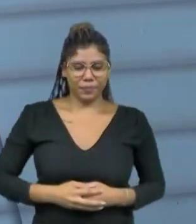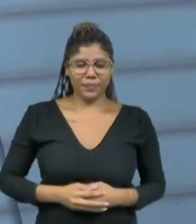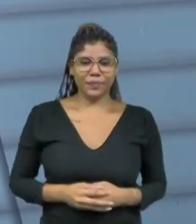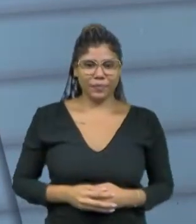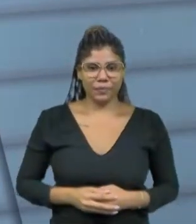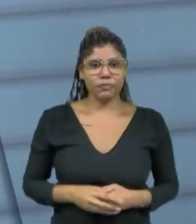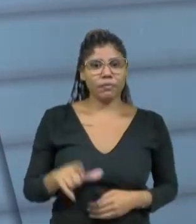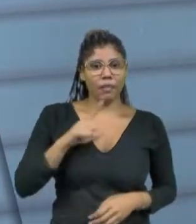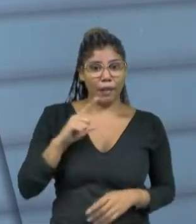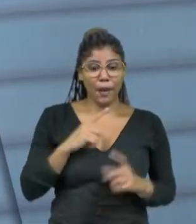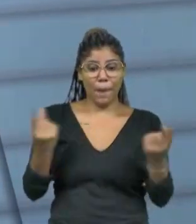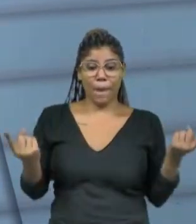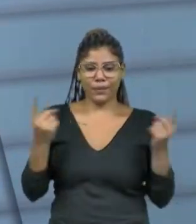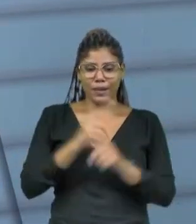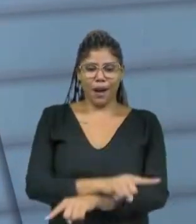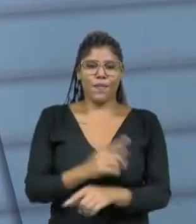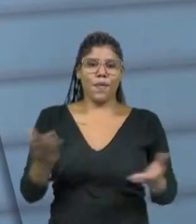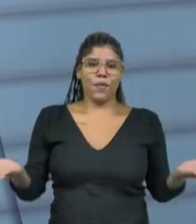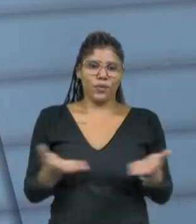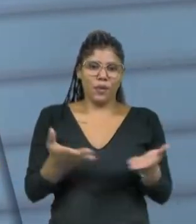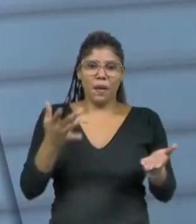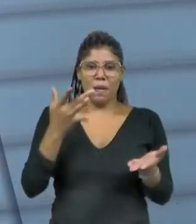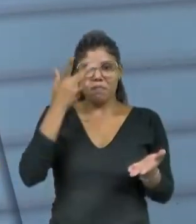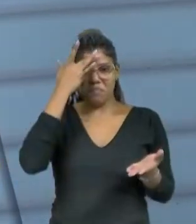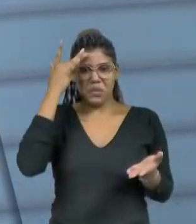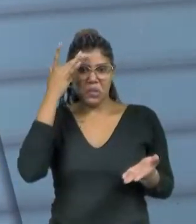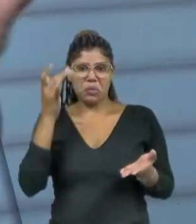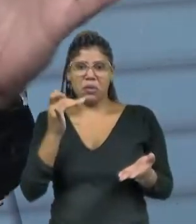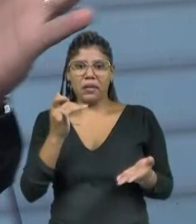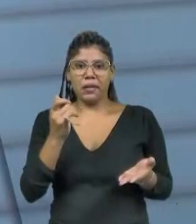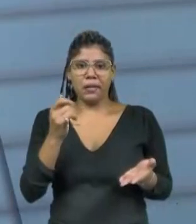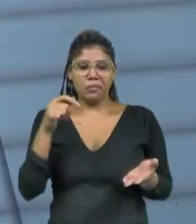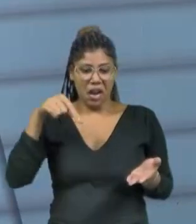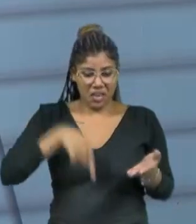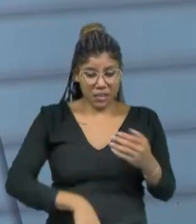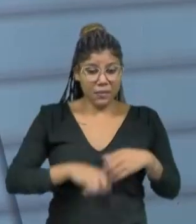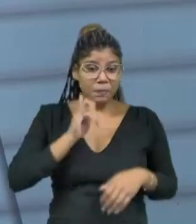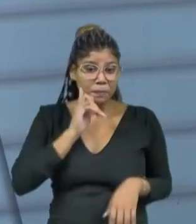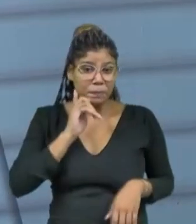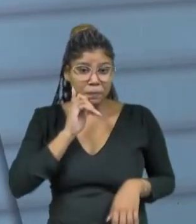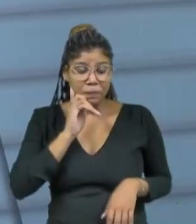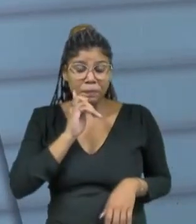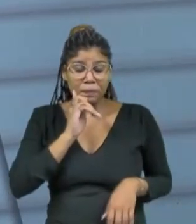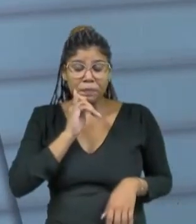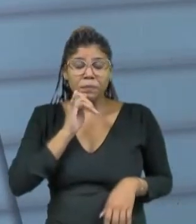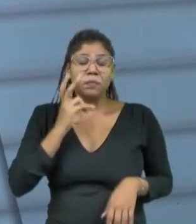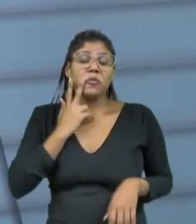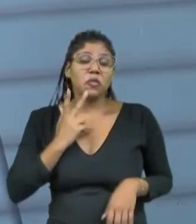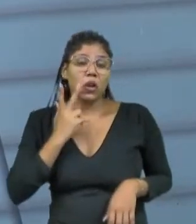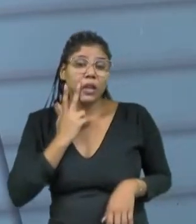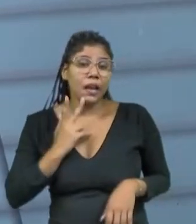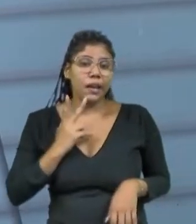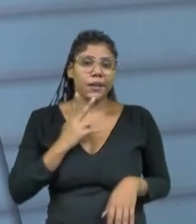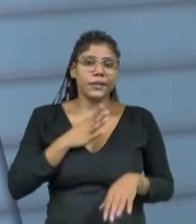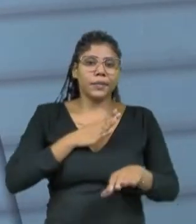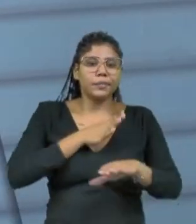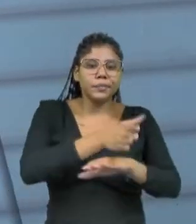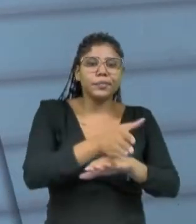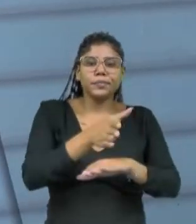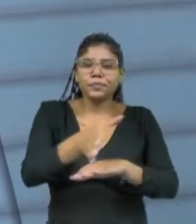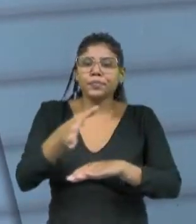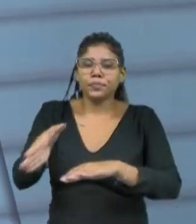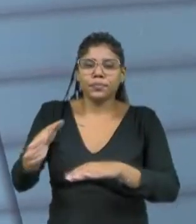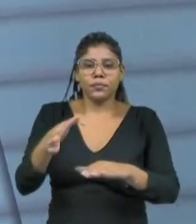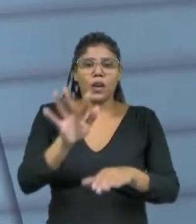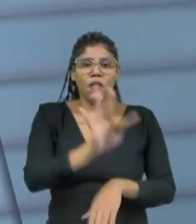Uhum. Né? Então, e isso, nossos alunos que eu digo aqui de Fortaleza, sim, sim, estão indo para o interior. Então, assim... temos aí, eu acho